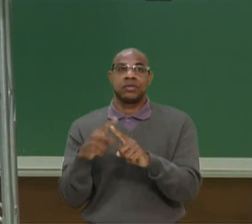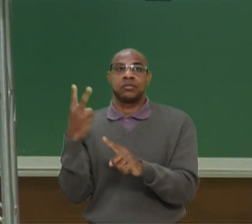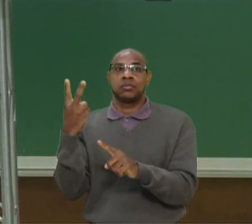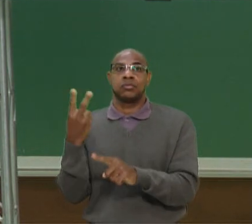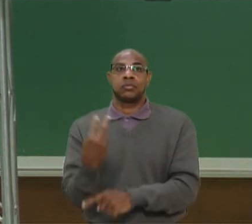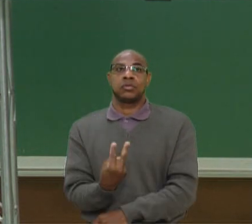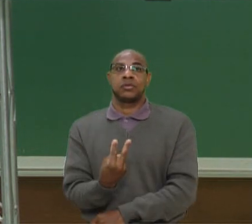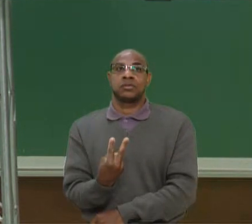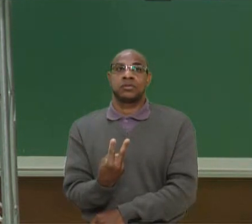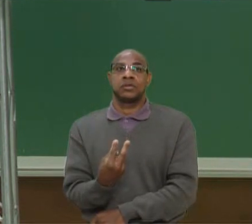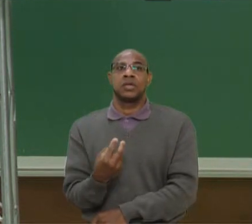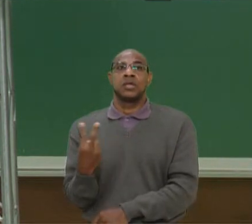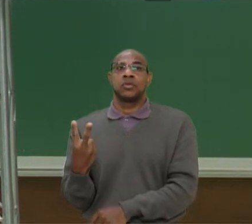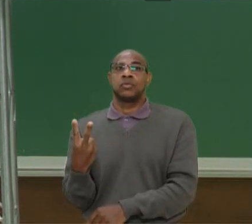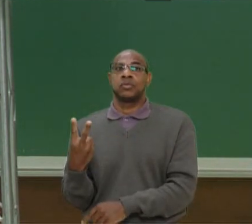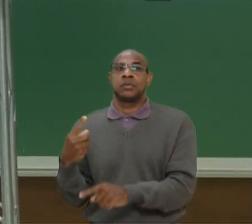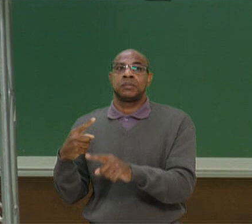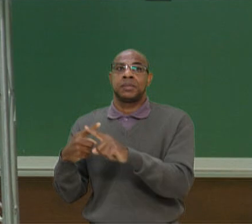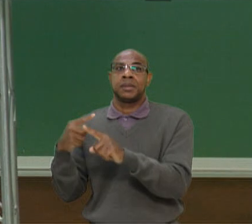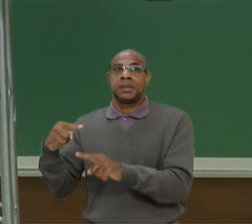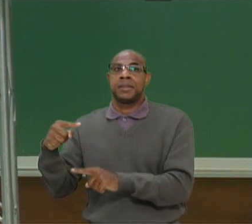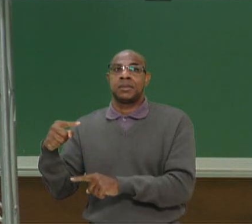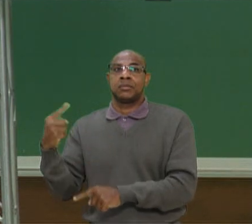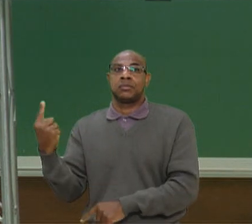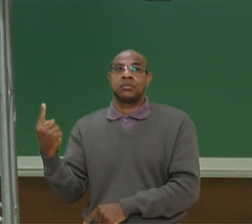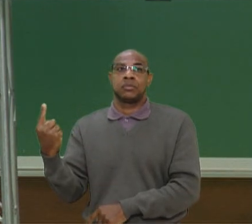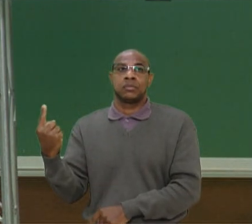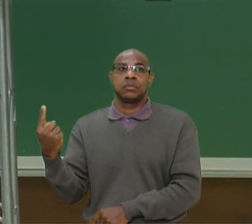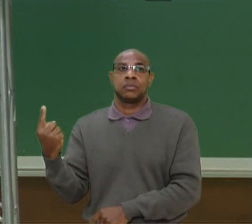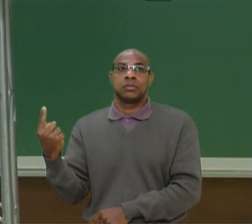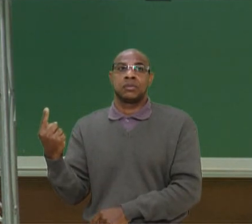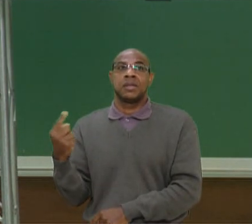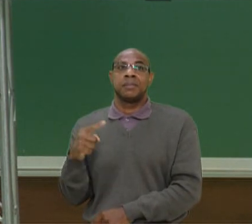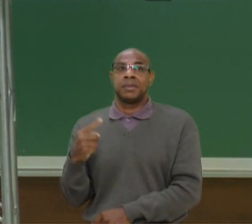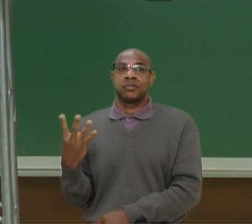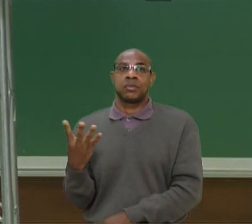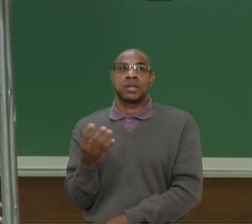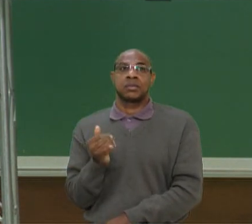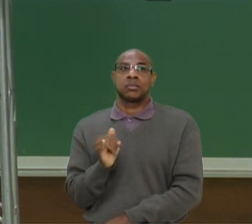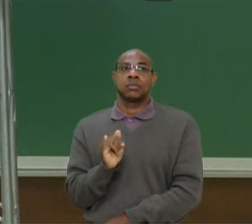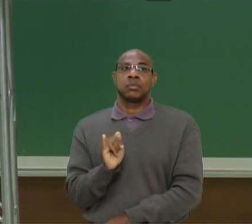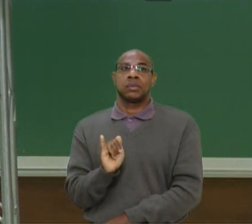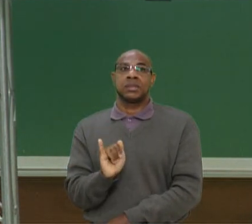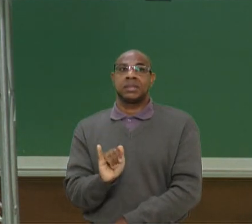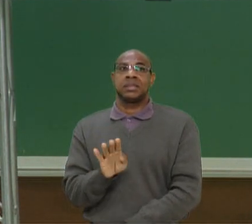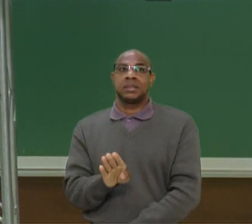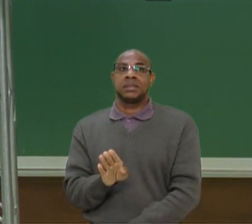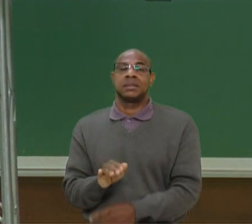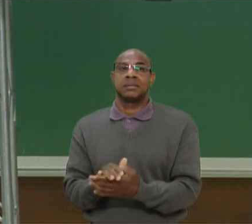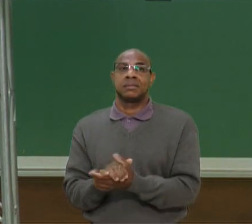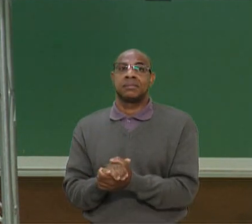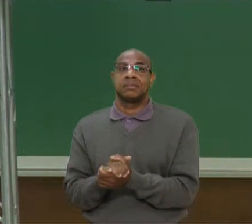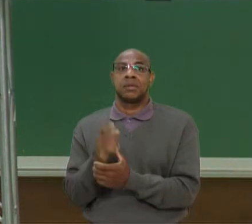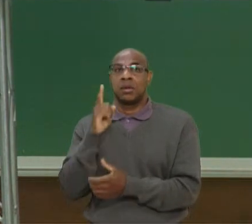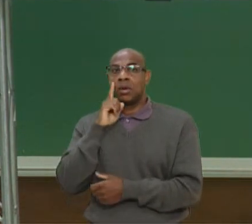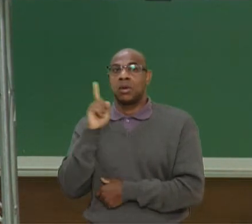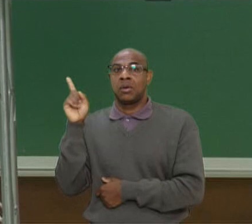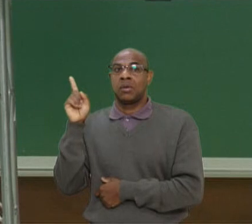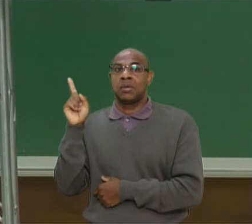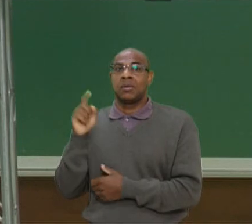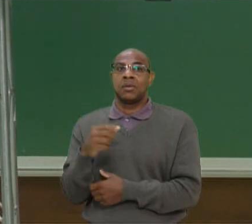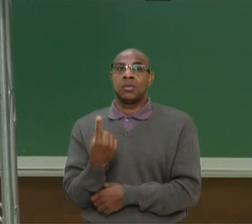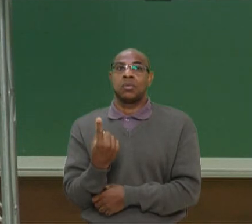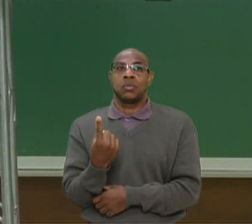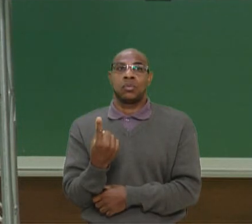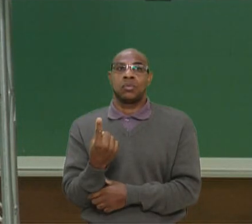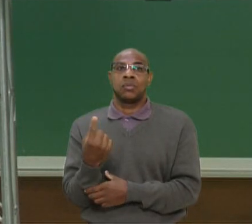2. 2 vezes menos 1, menos 4i. 1 vezes 1, 1i. Menos